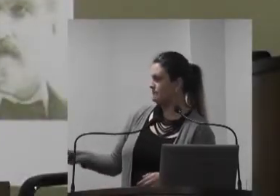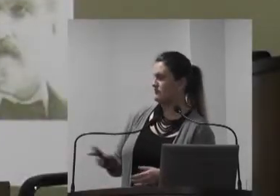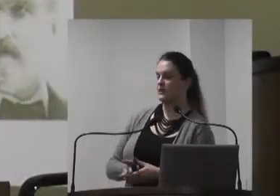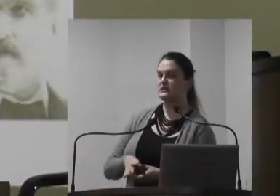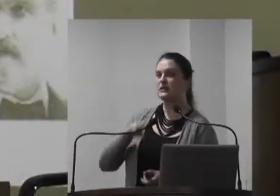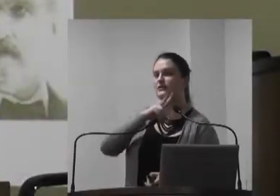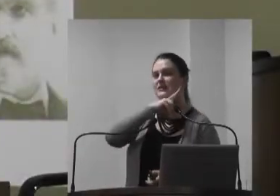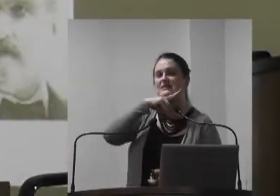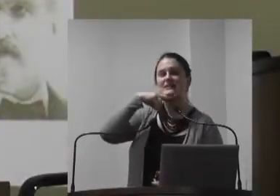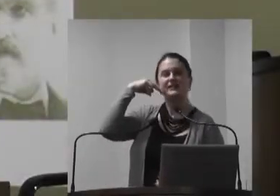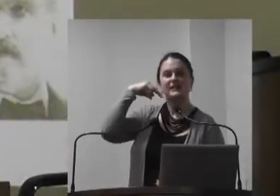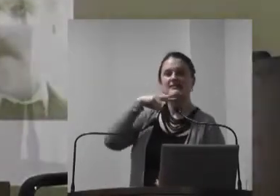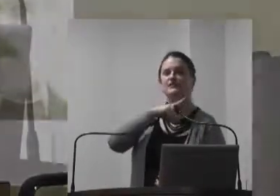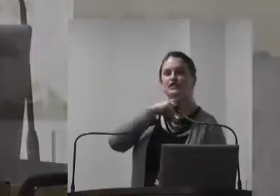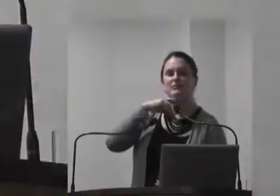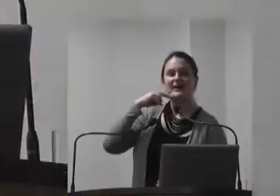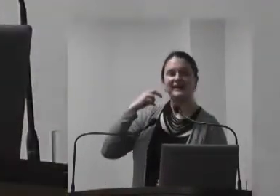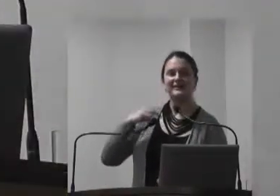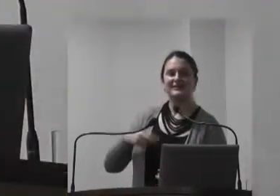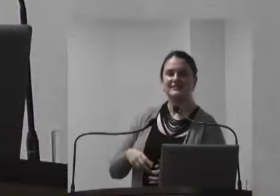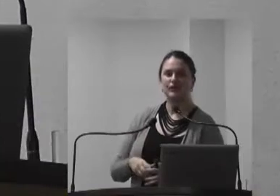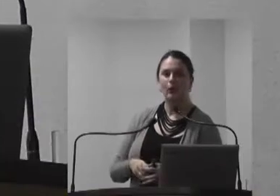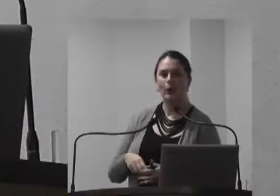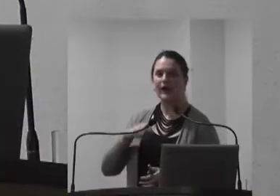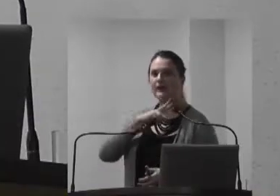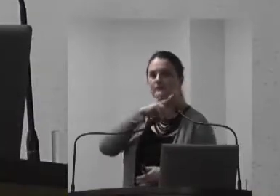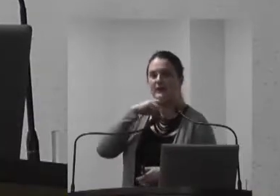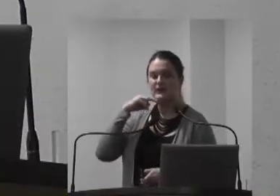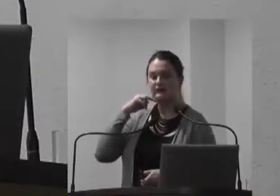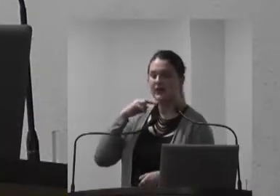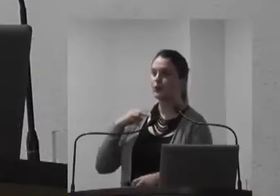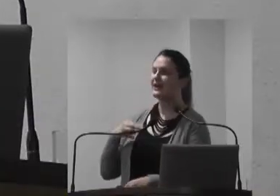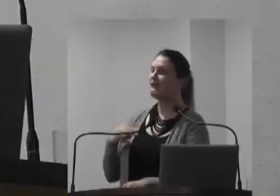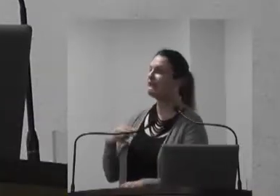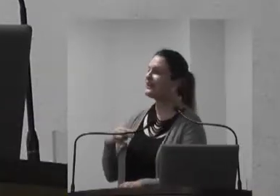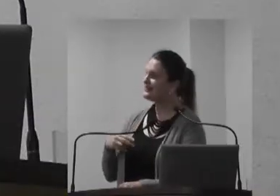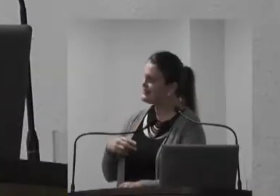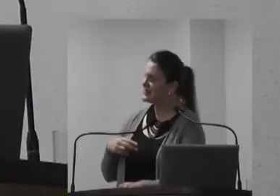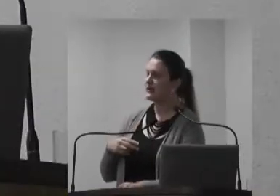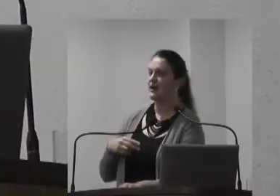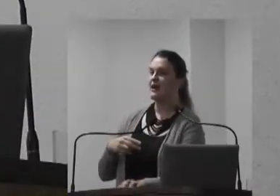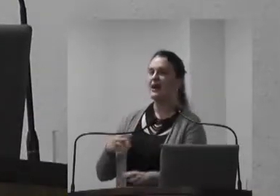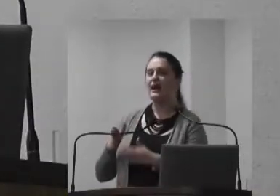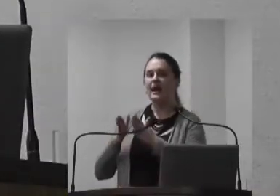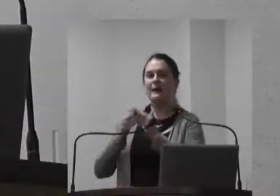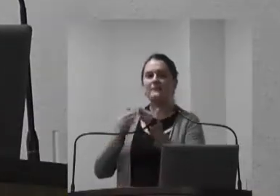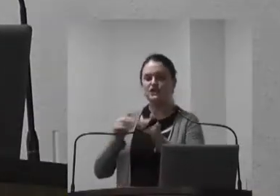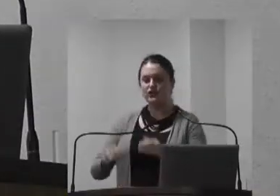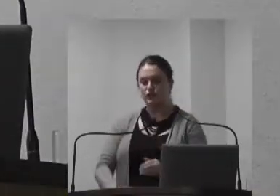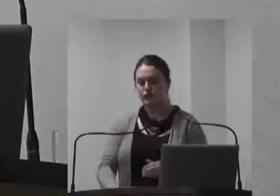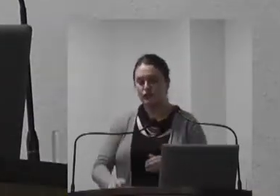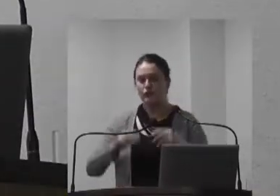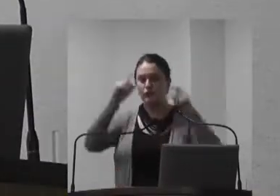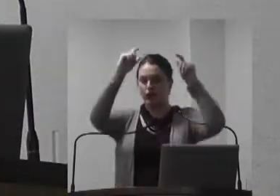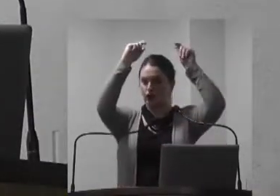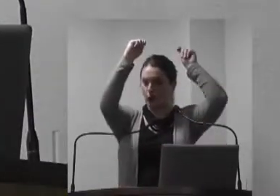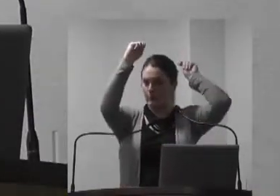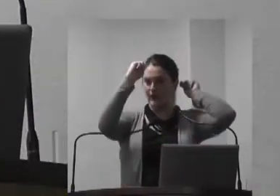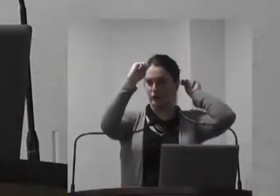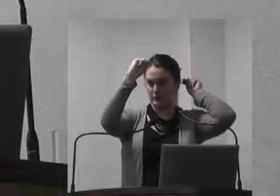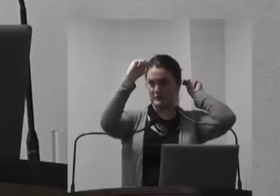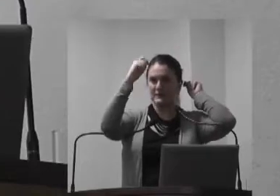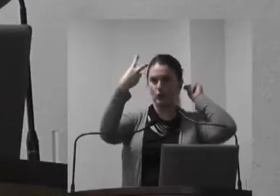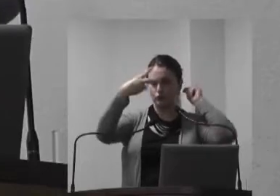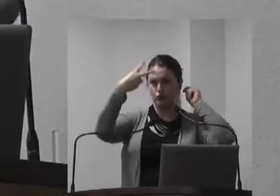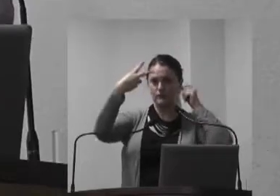esse aqui, o sinal dele é esse aqui, que se chama Ernest Rouet, ele veio da França a pedido do